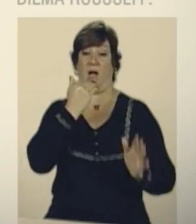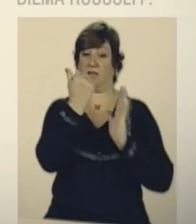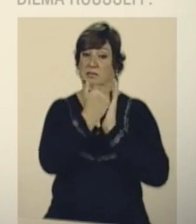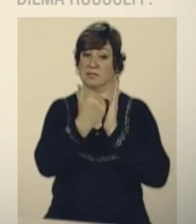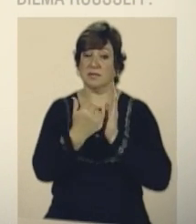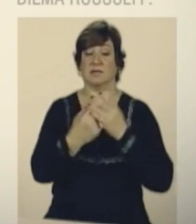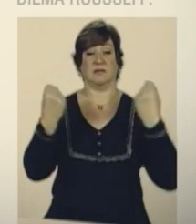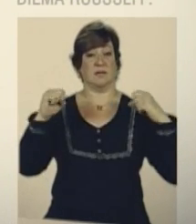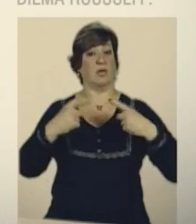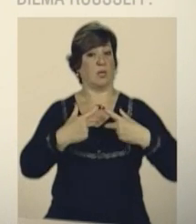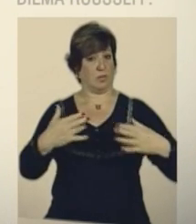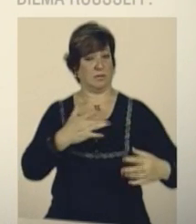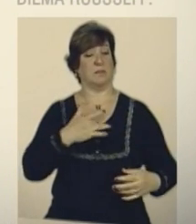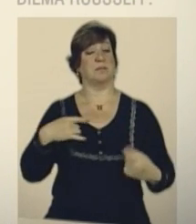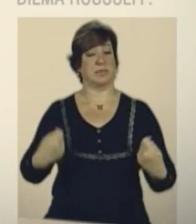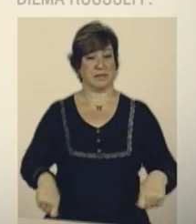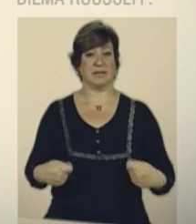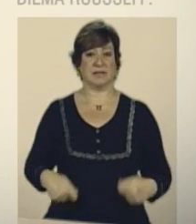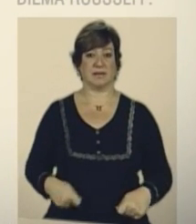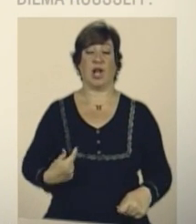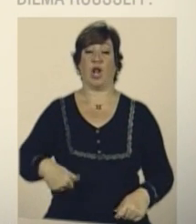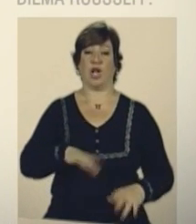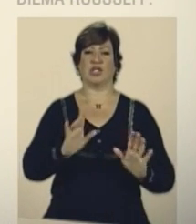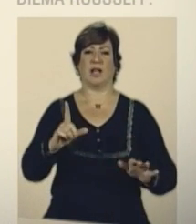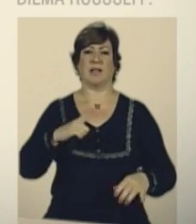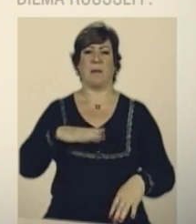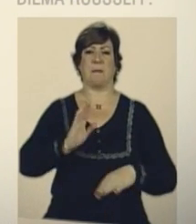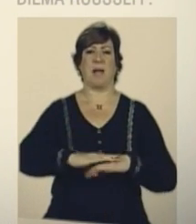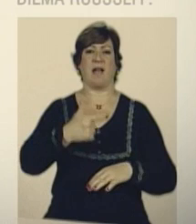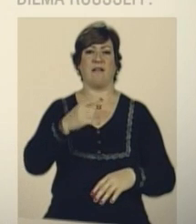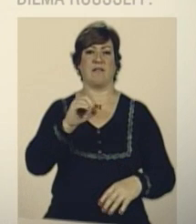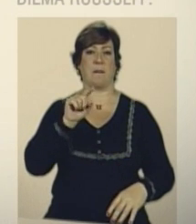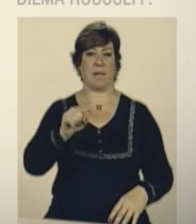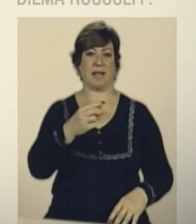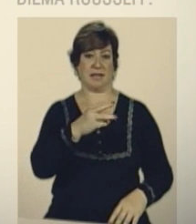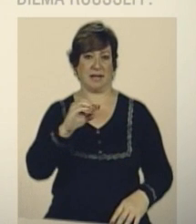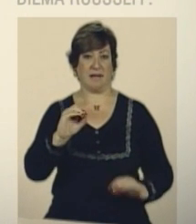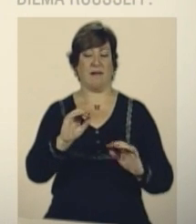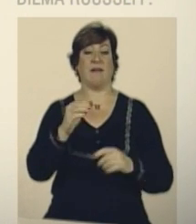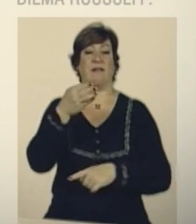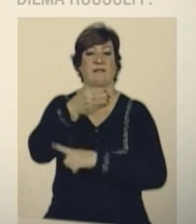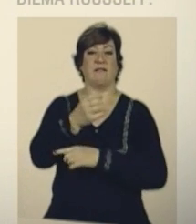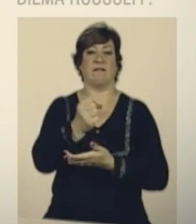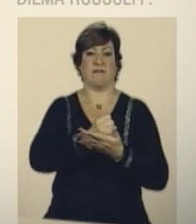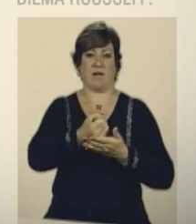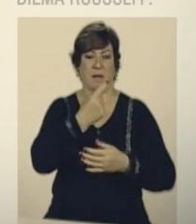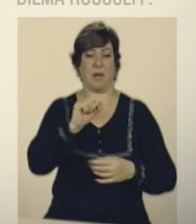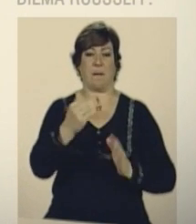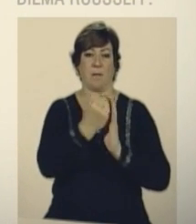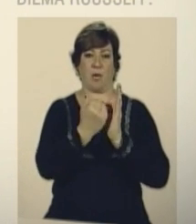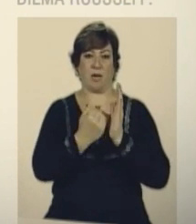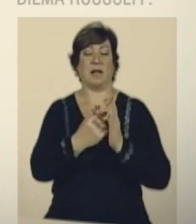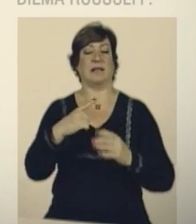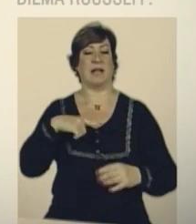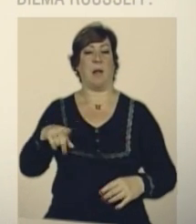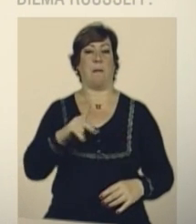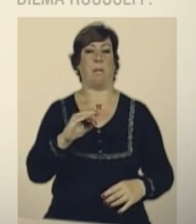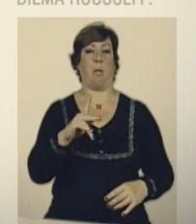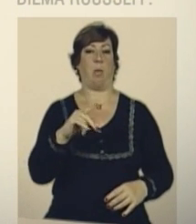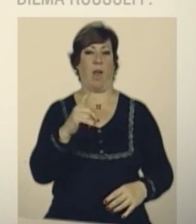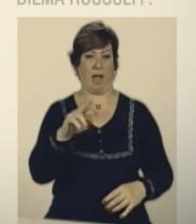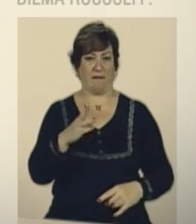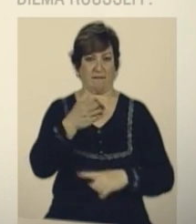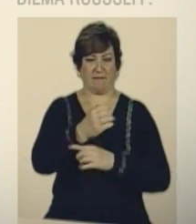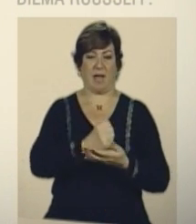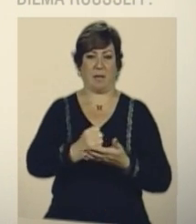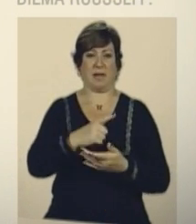rotina mais saudável nós já temos mais de 20.300 farmácias no programa que tem Farmácia Popular